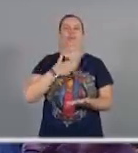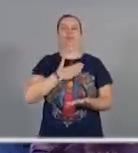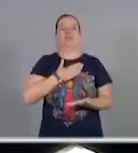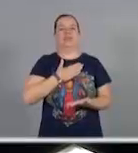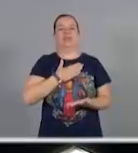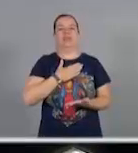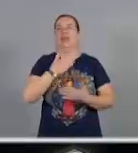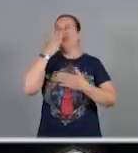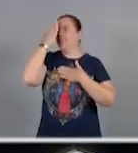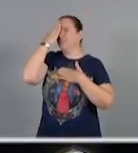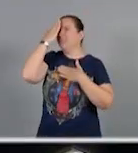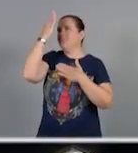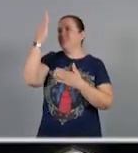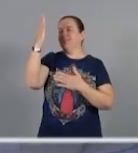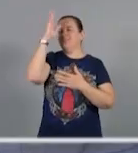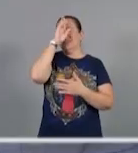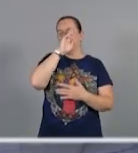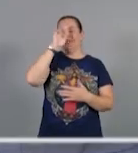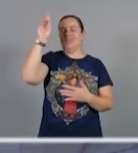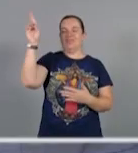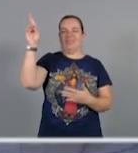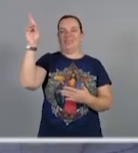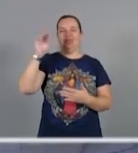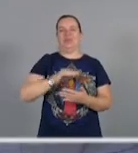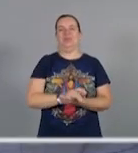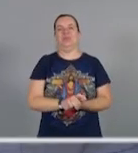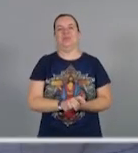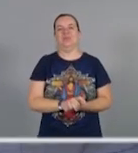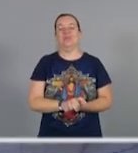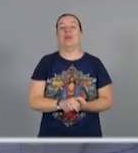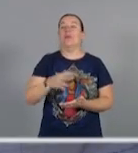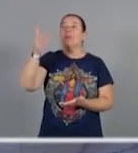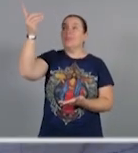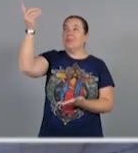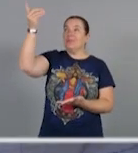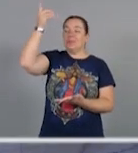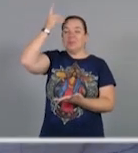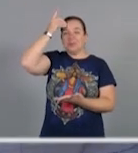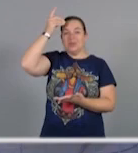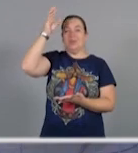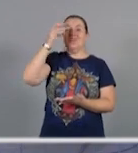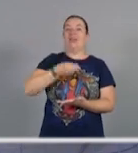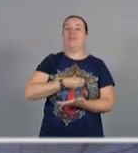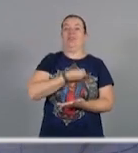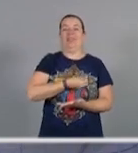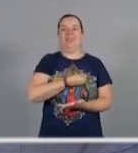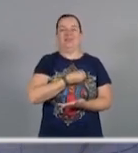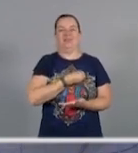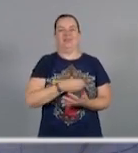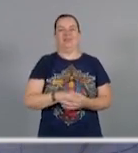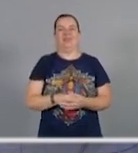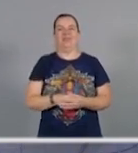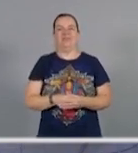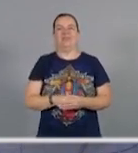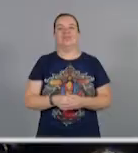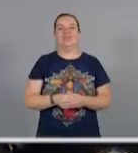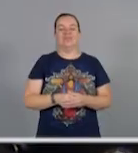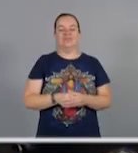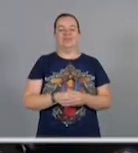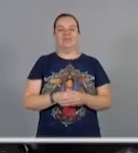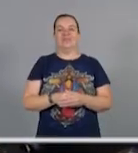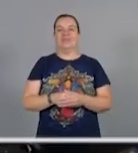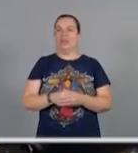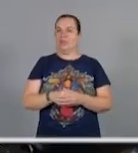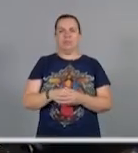mim. Obrigado, Senhor. Obrigado, Senhor. Pelo dom da vida. Pelo dom da vida. Gente, vibrar com